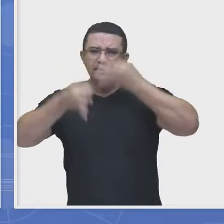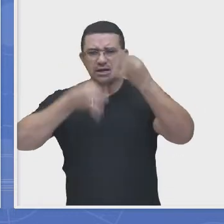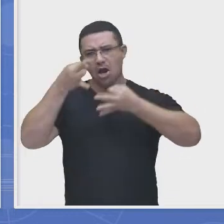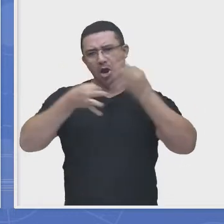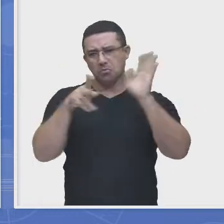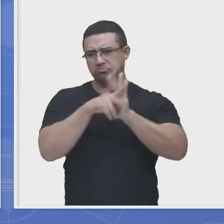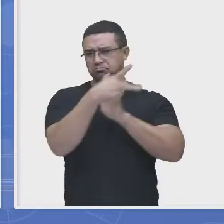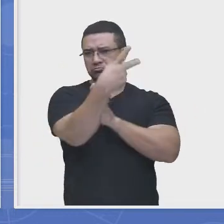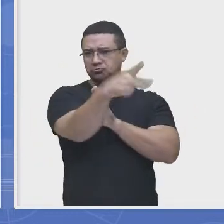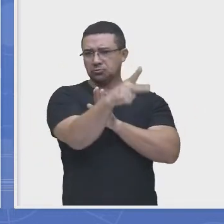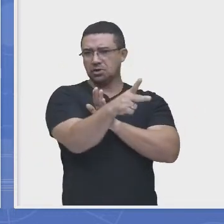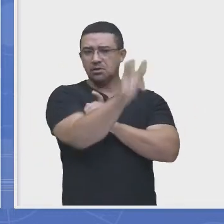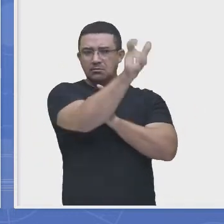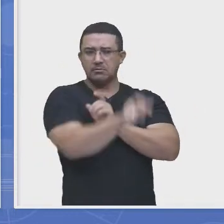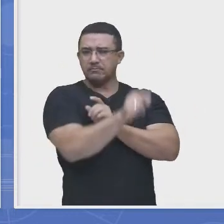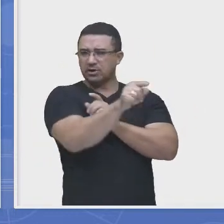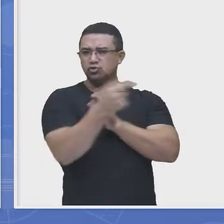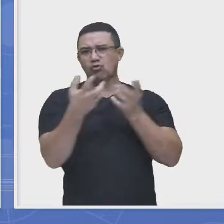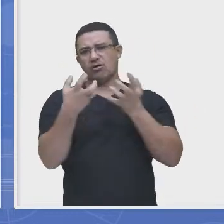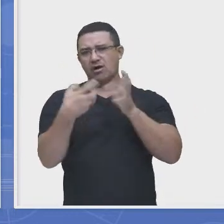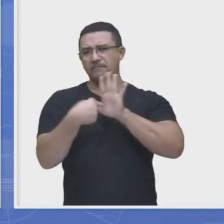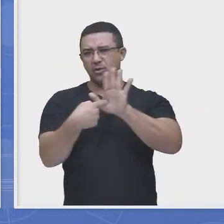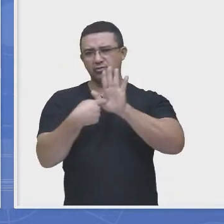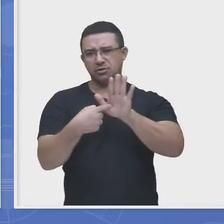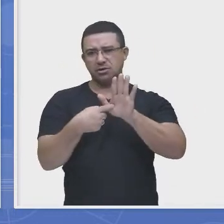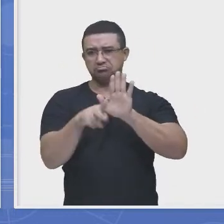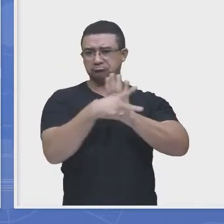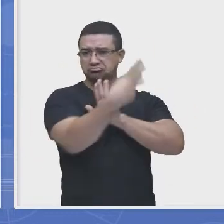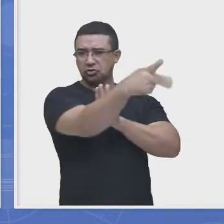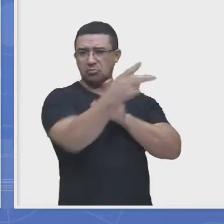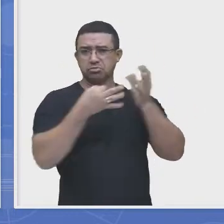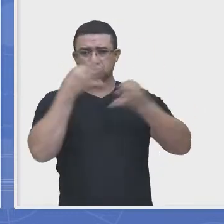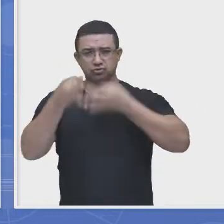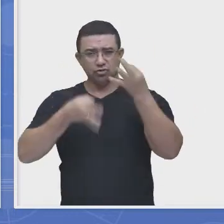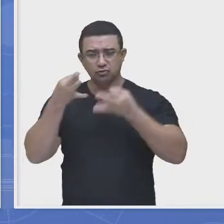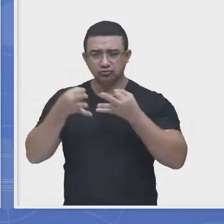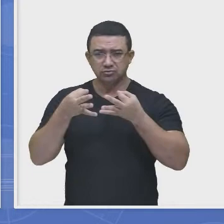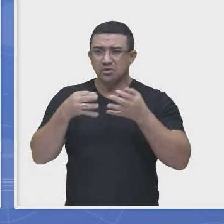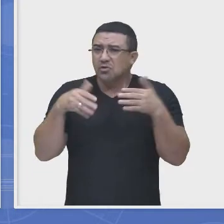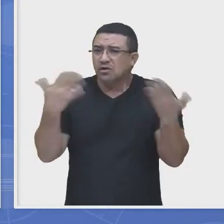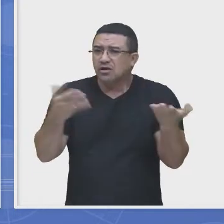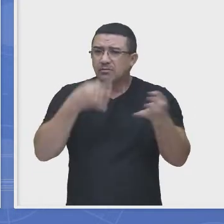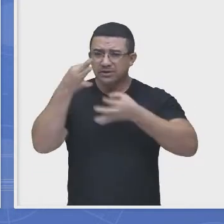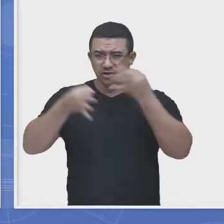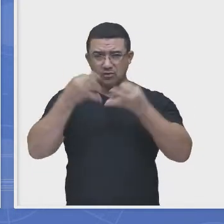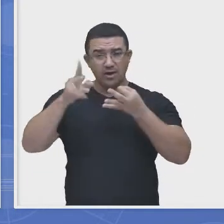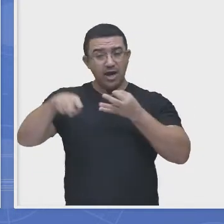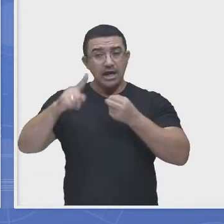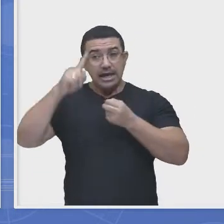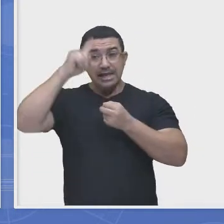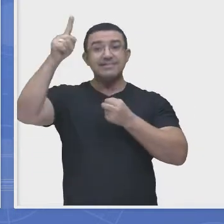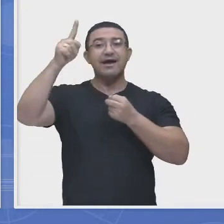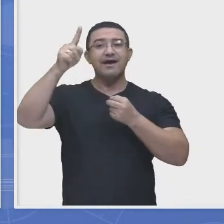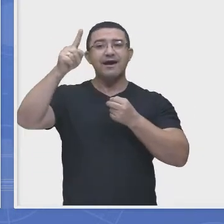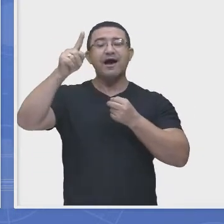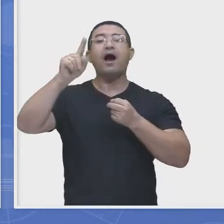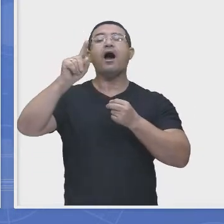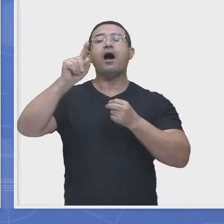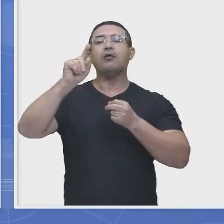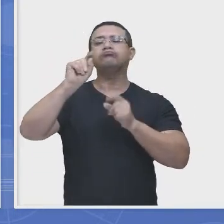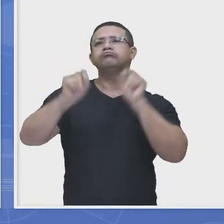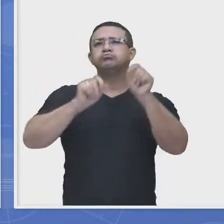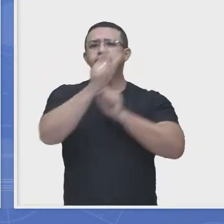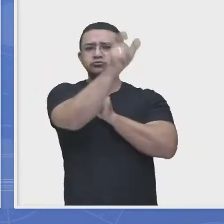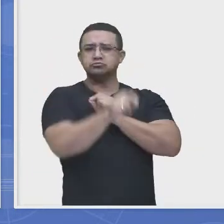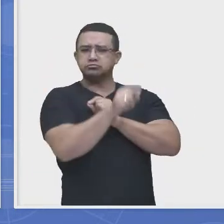opinião, alguém manifestando o seu ponto de vista. O que é o ponto de vista? É a ideia, o que a pessoa